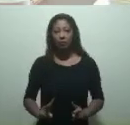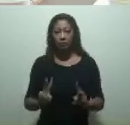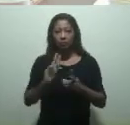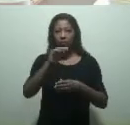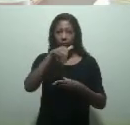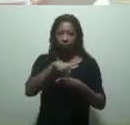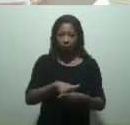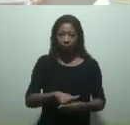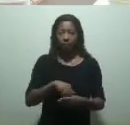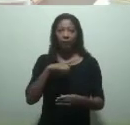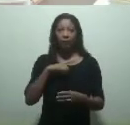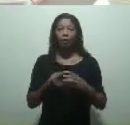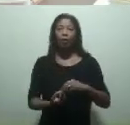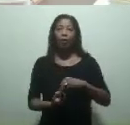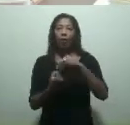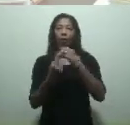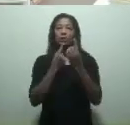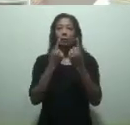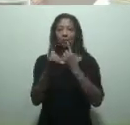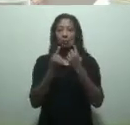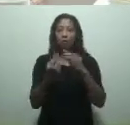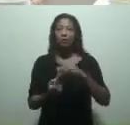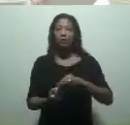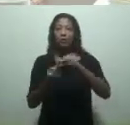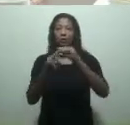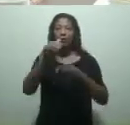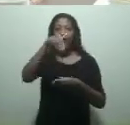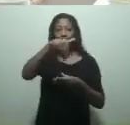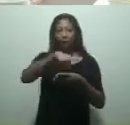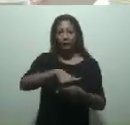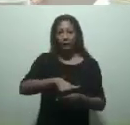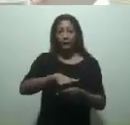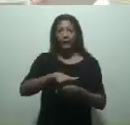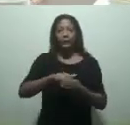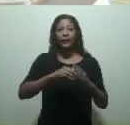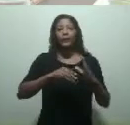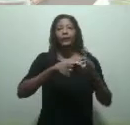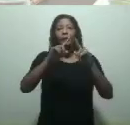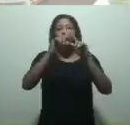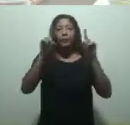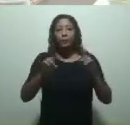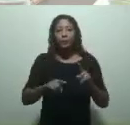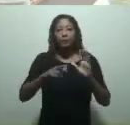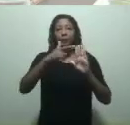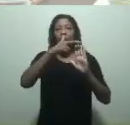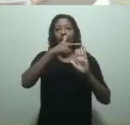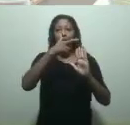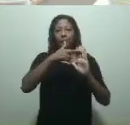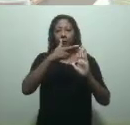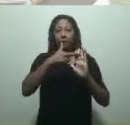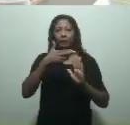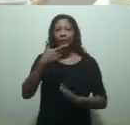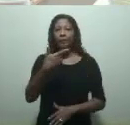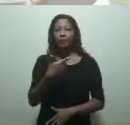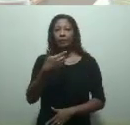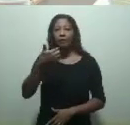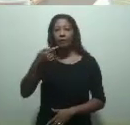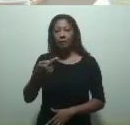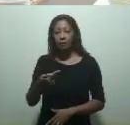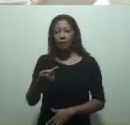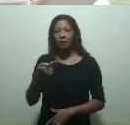única discussão e em única votação o projeto de resolução número